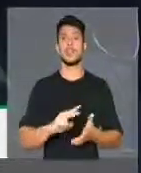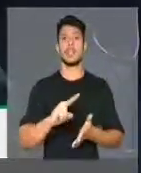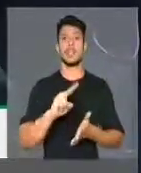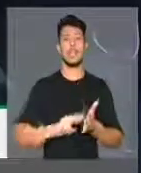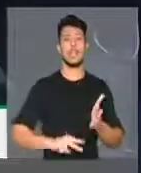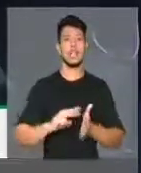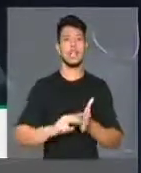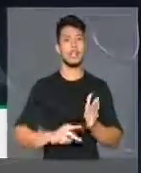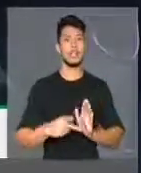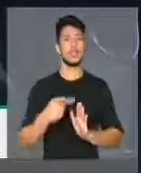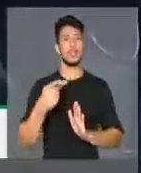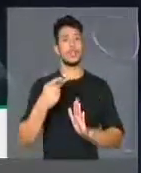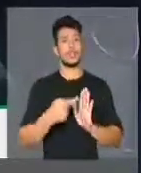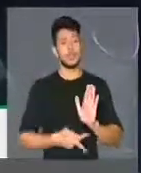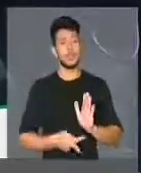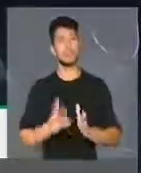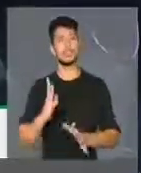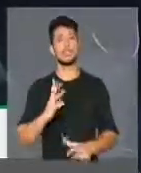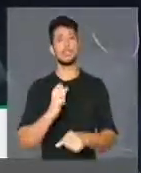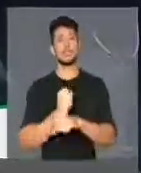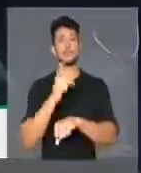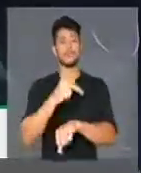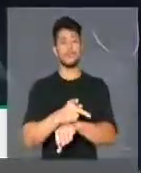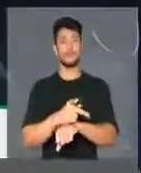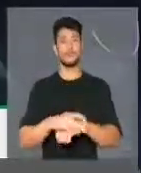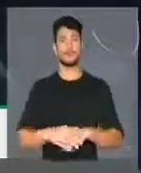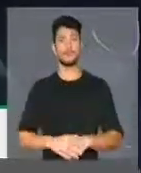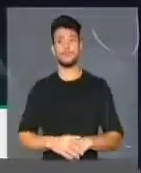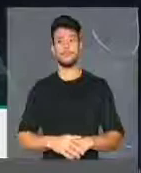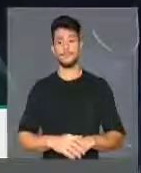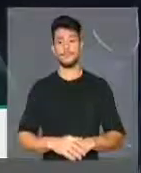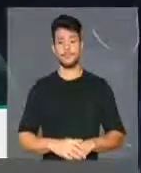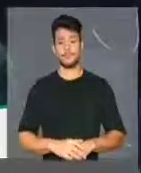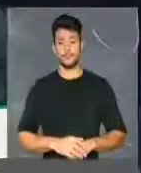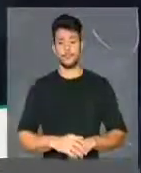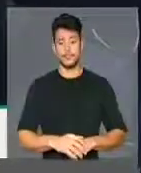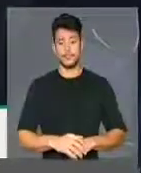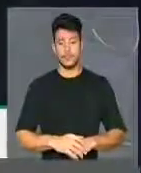do projeto que se quer empurrar a goela abaixo para destruir com a Previdência aqui.